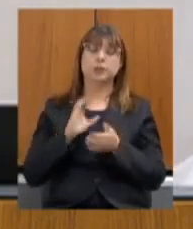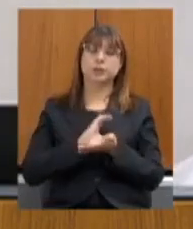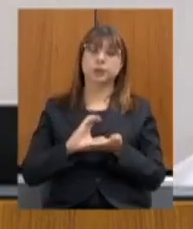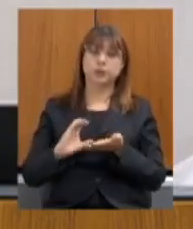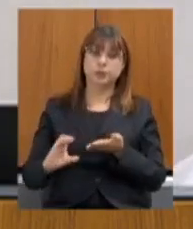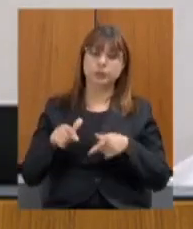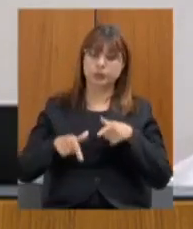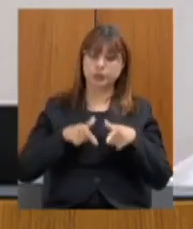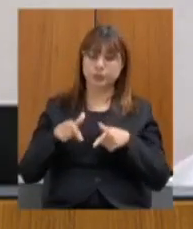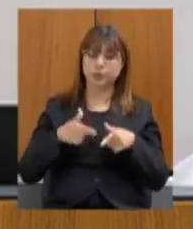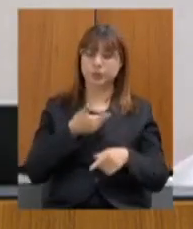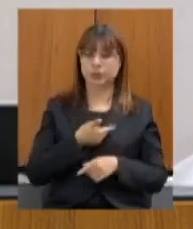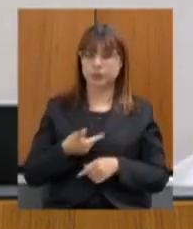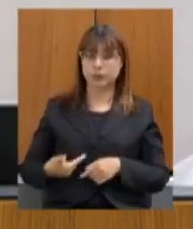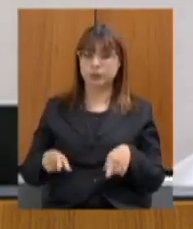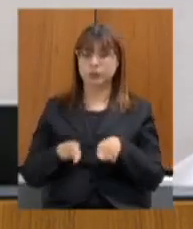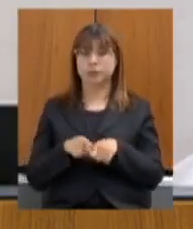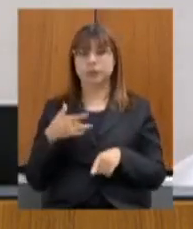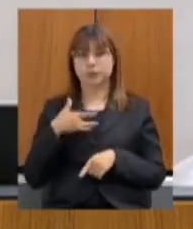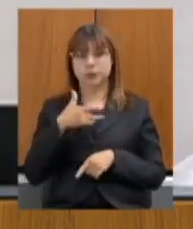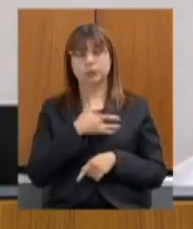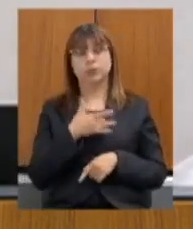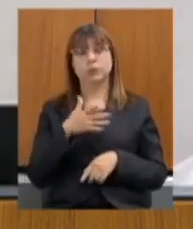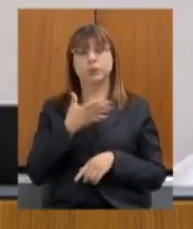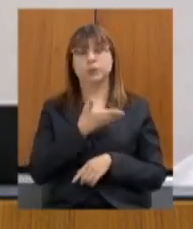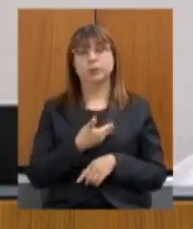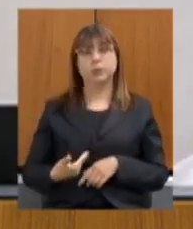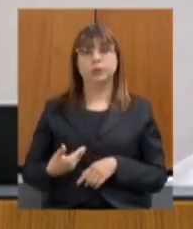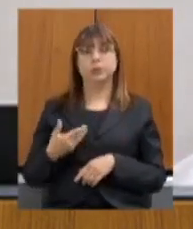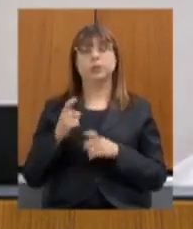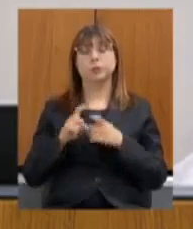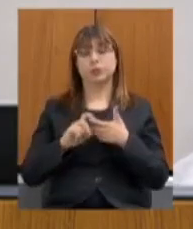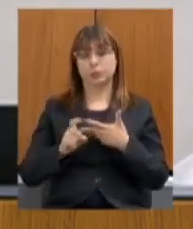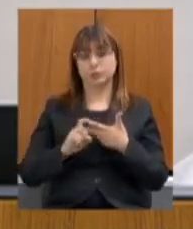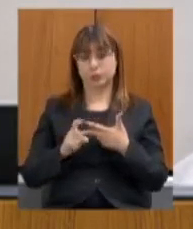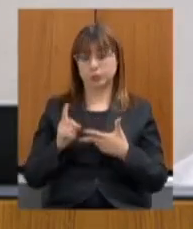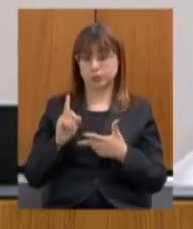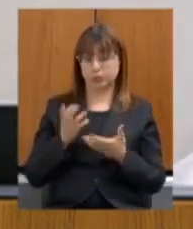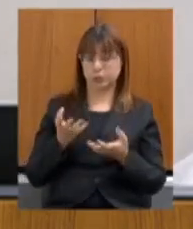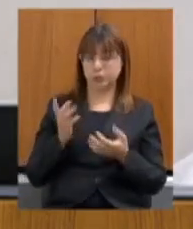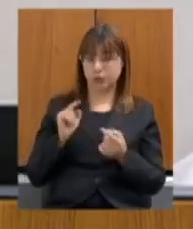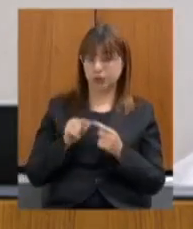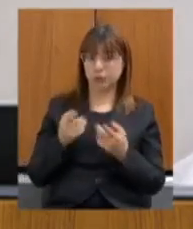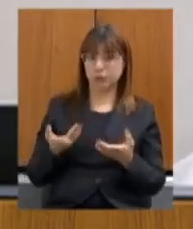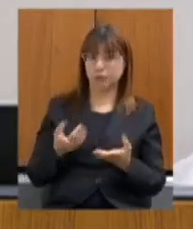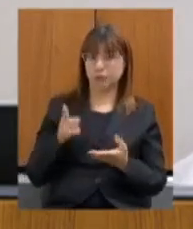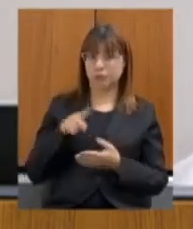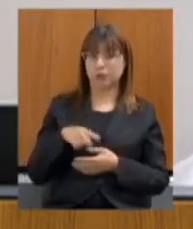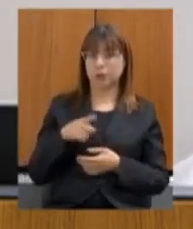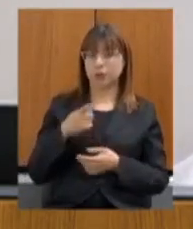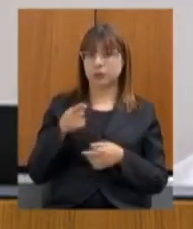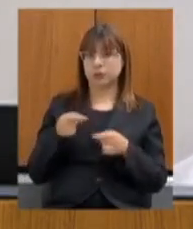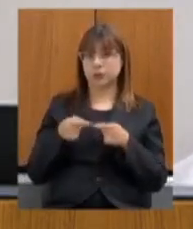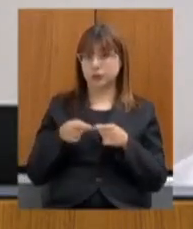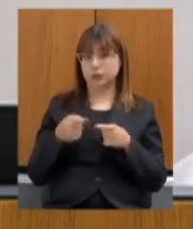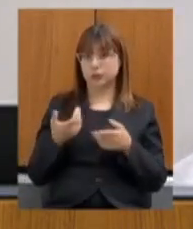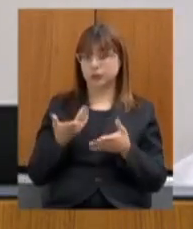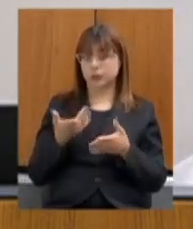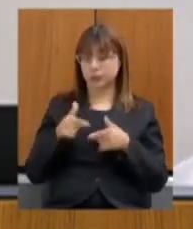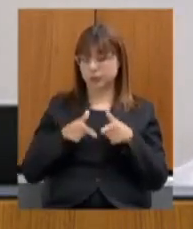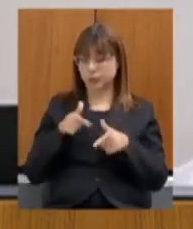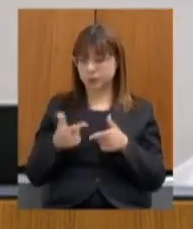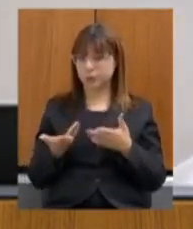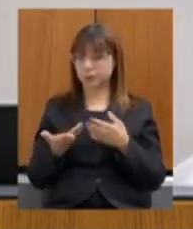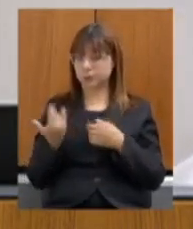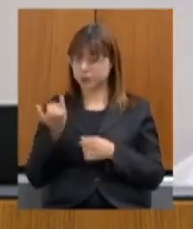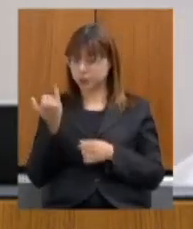serviços públicos, principalmente saúde pública e outros investimentos. O Executivo mantém essa intenção de aderir ao regime que vai sacrificar para essa ação de tais serviços essenciais à população.